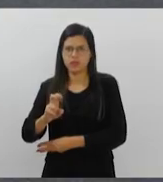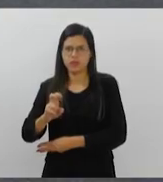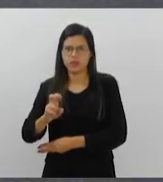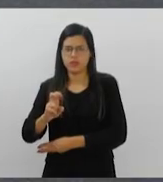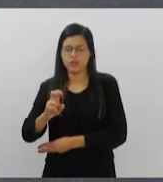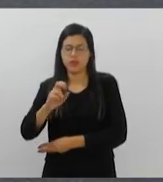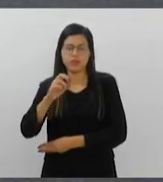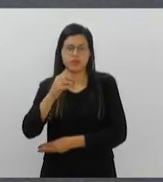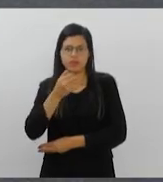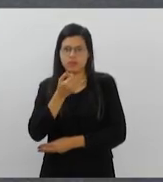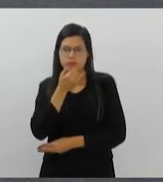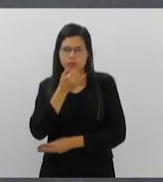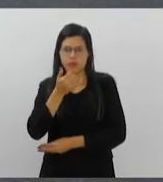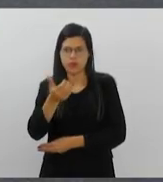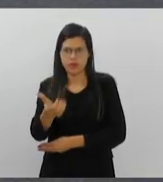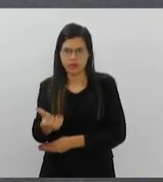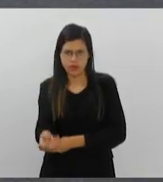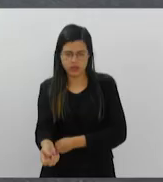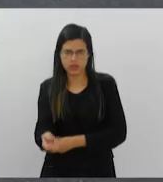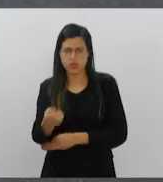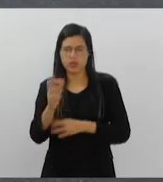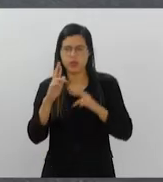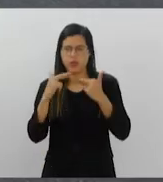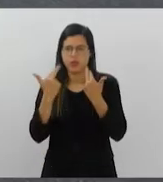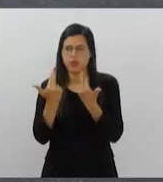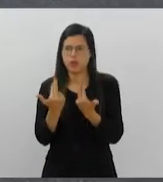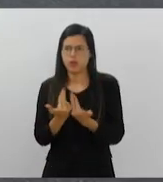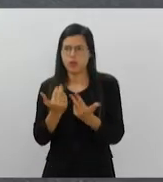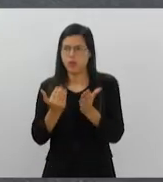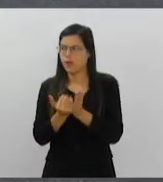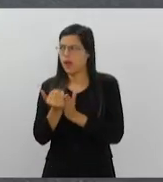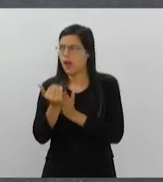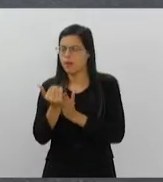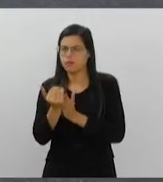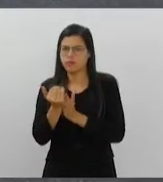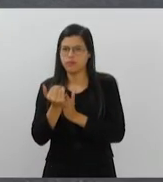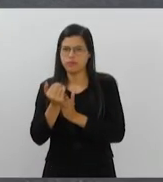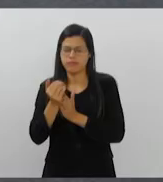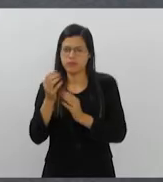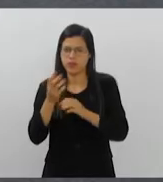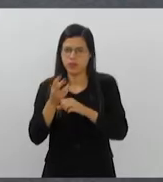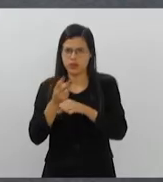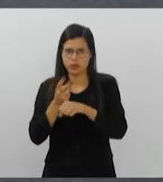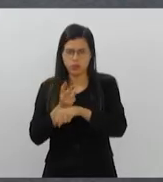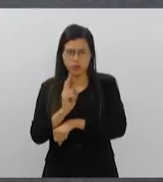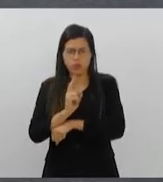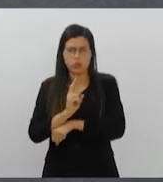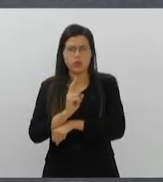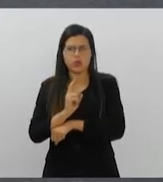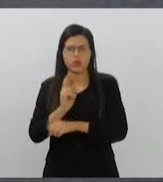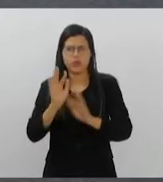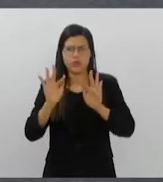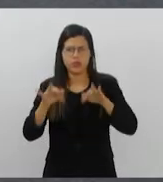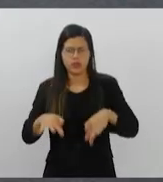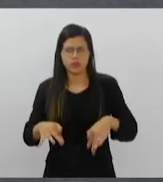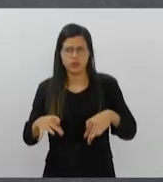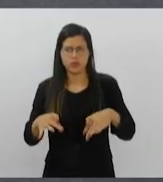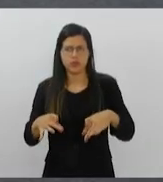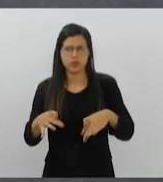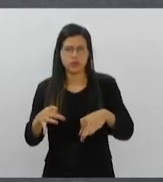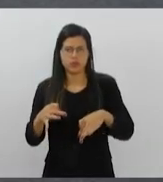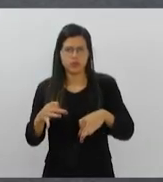56ª sessão ordinária, que, iniciada às 14 horas, foi encerrada